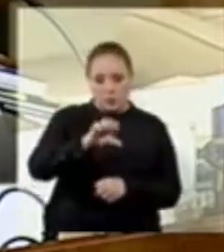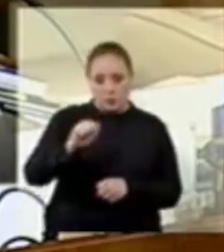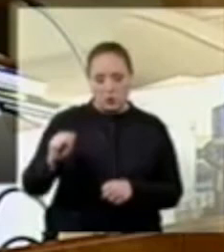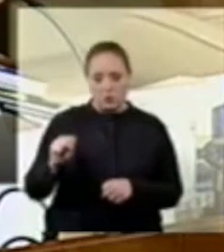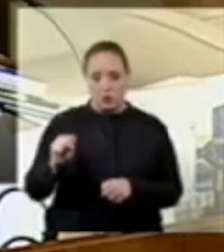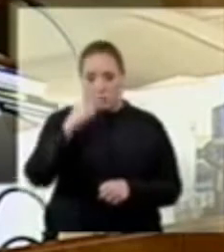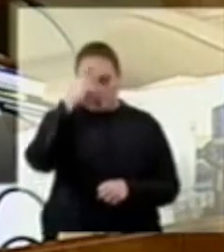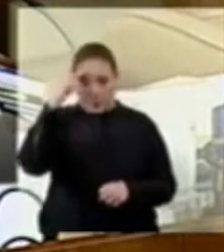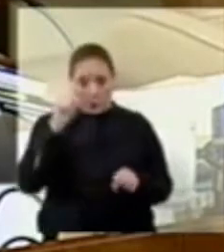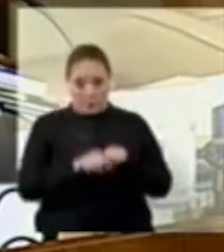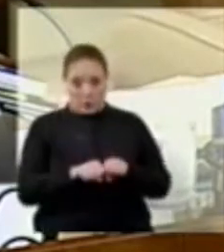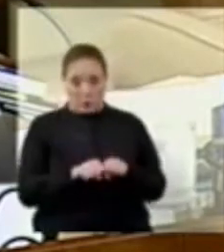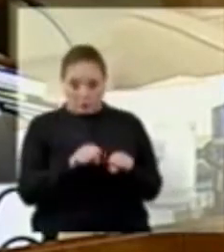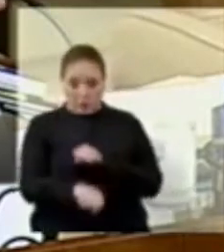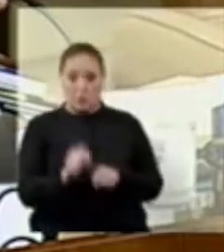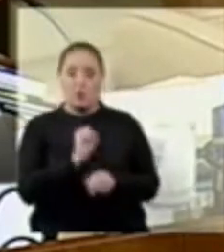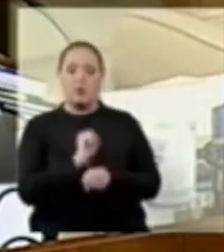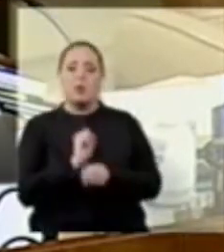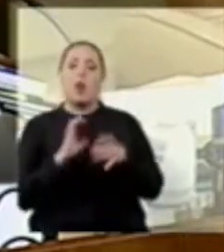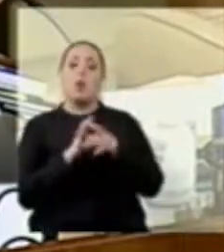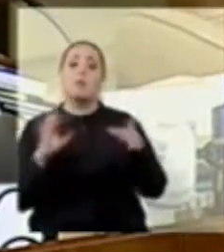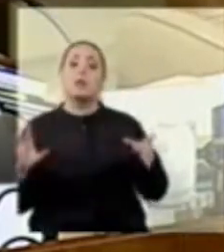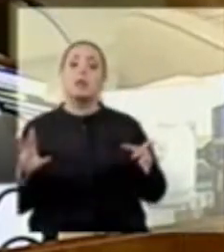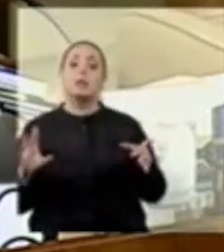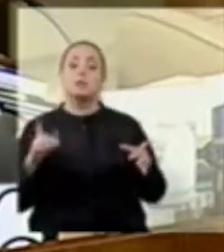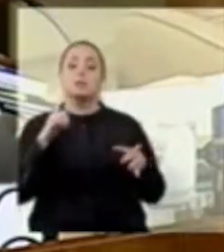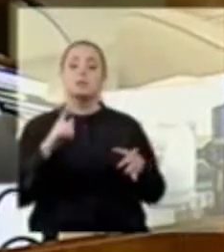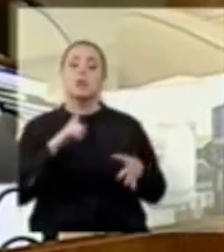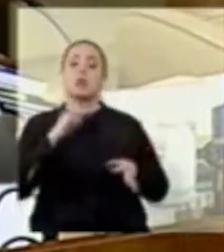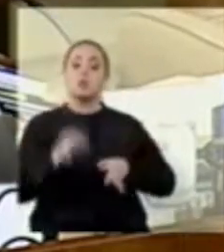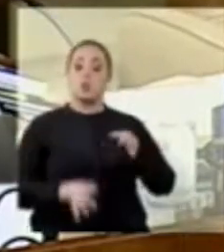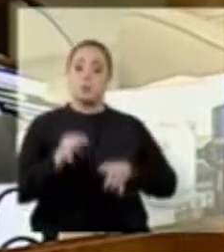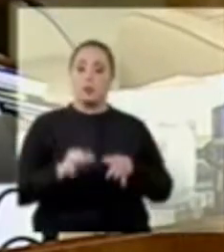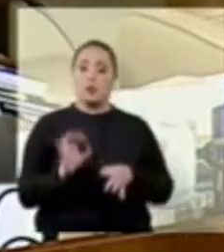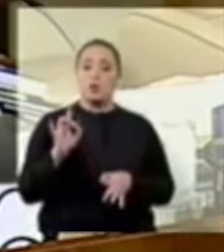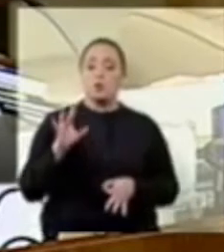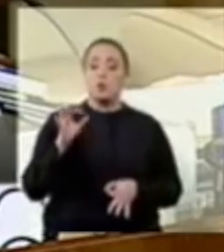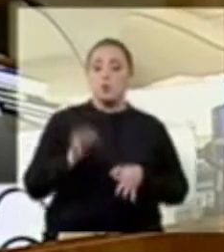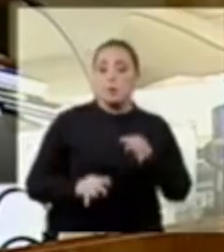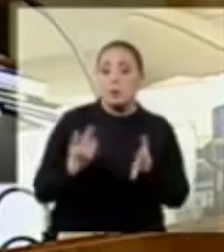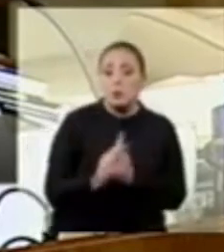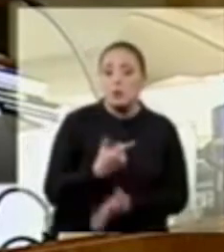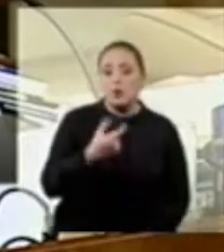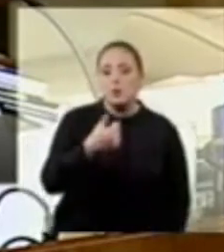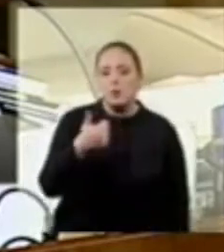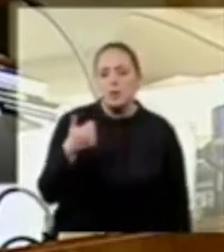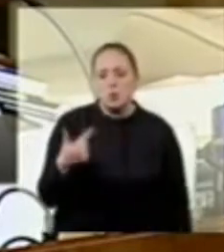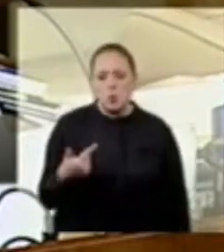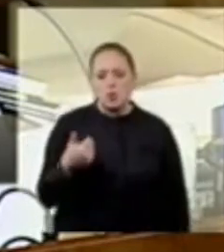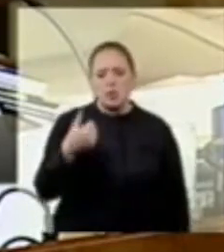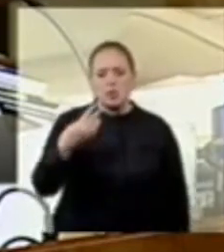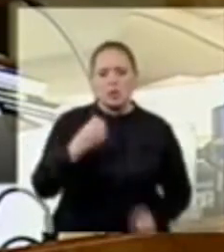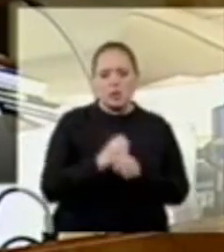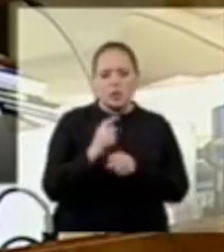em liberdade pelo julgamento que só ocorreu em 2011 treze anos